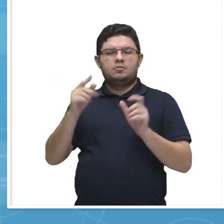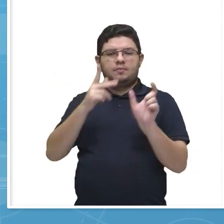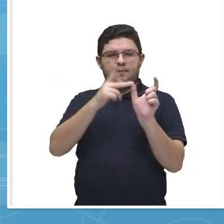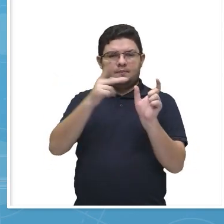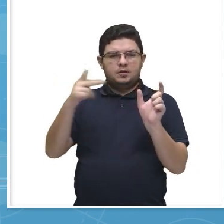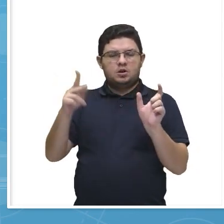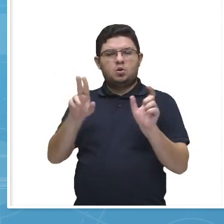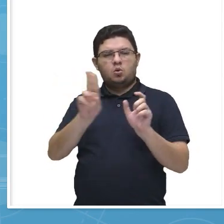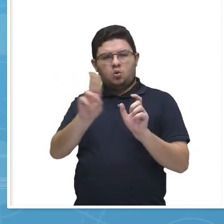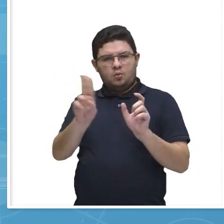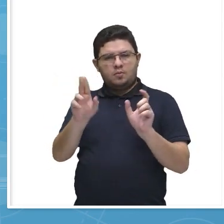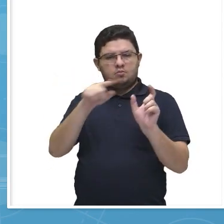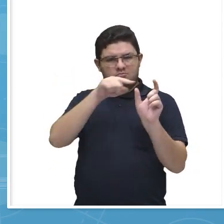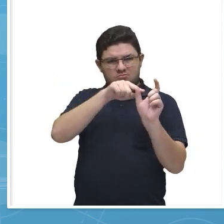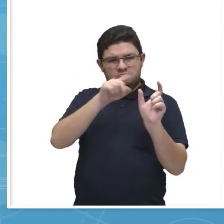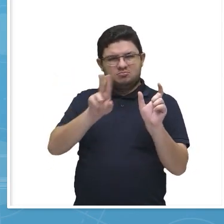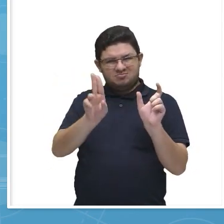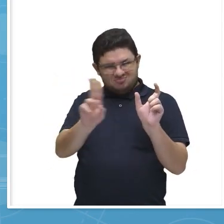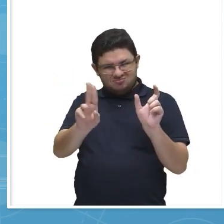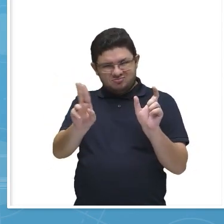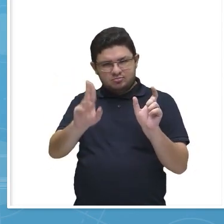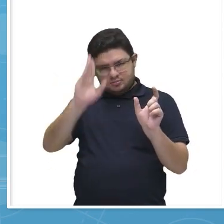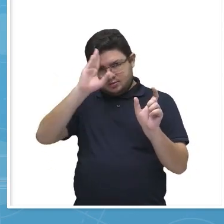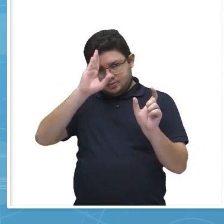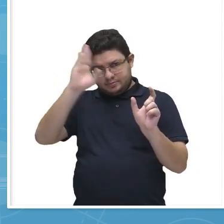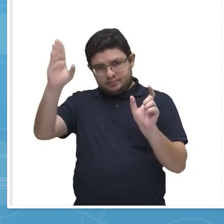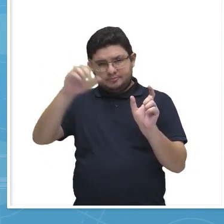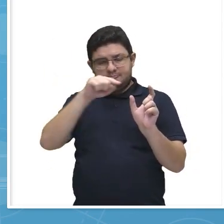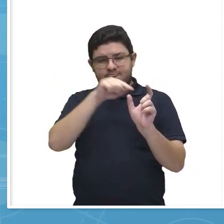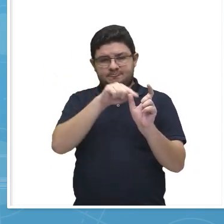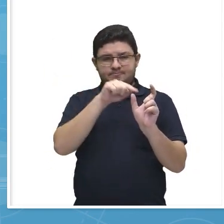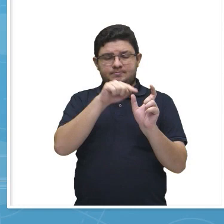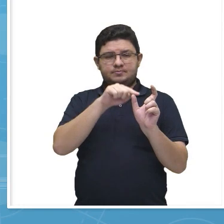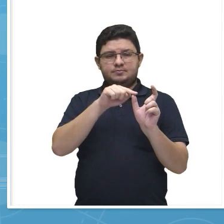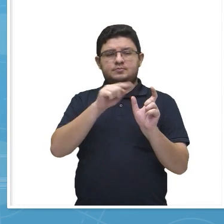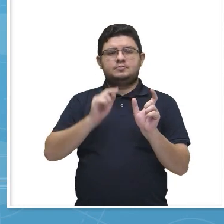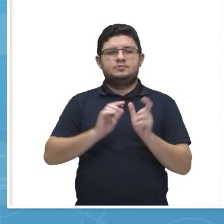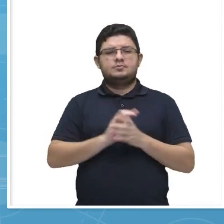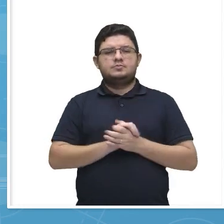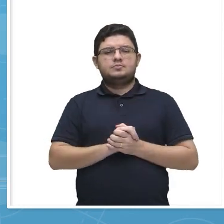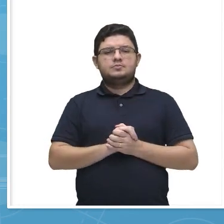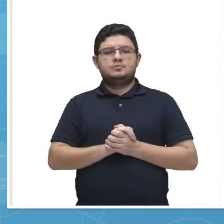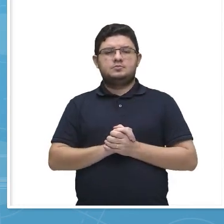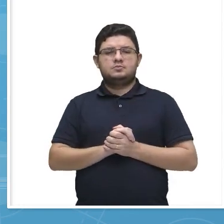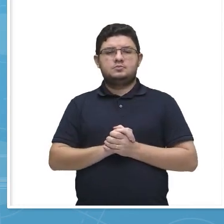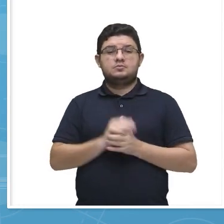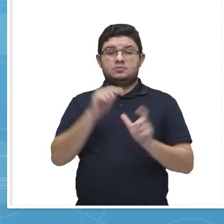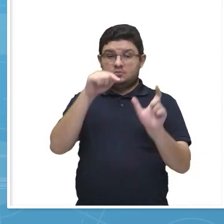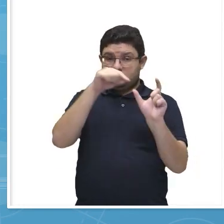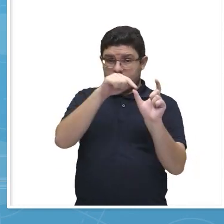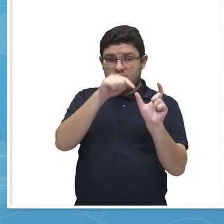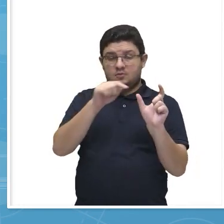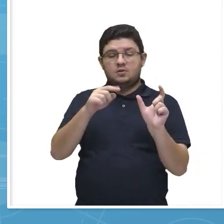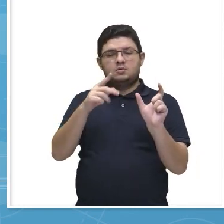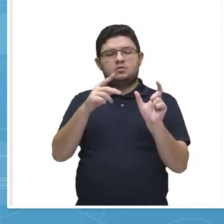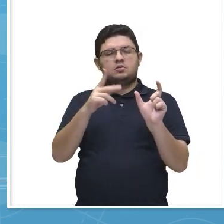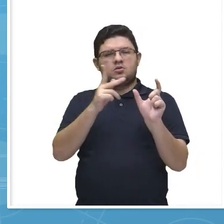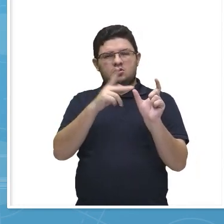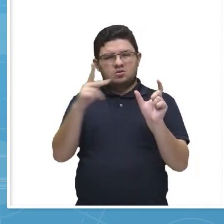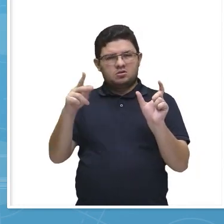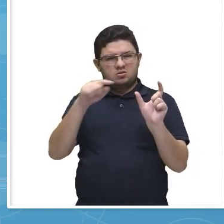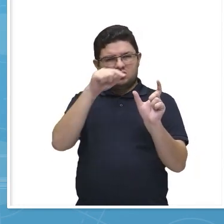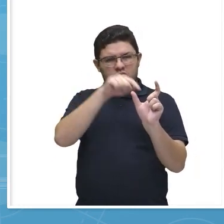constituído, gente, por um nome, ou seja, o nome é a parte principal do predicado. Esse nome, certo?